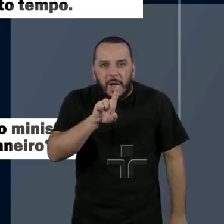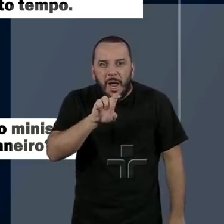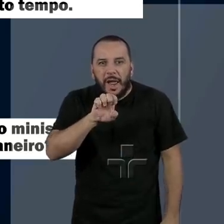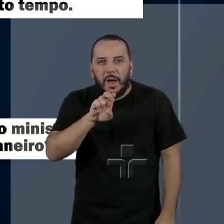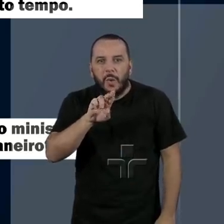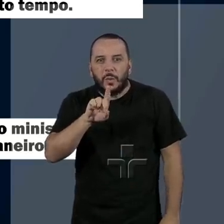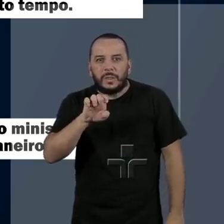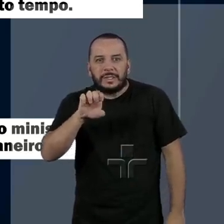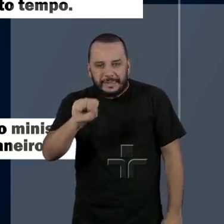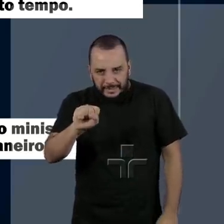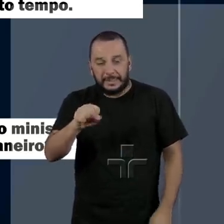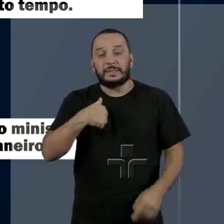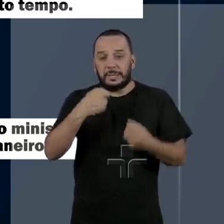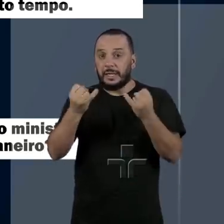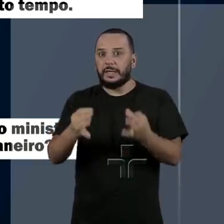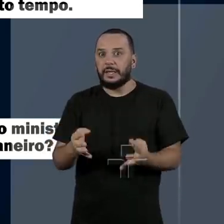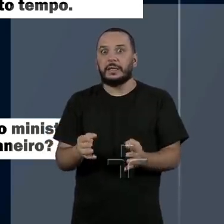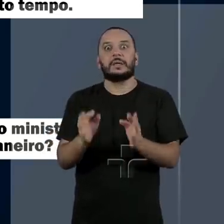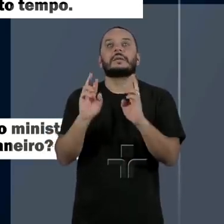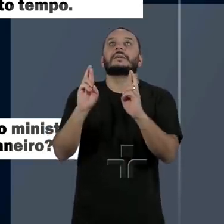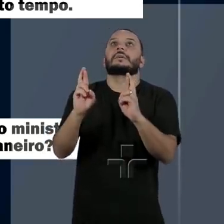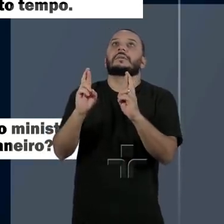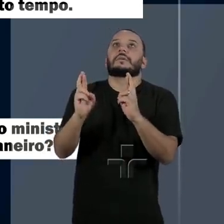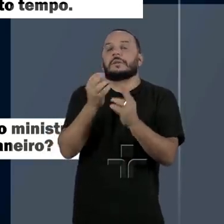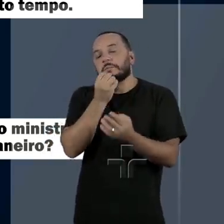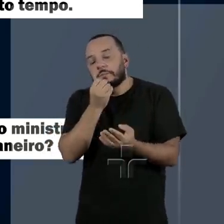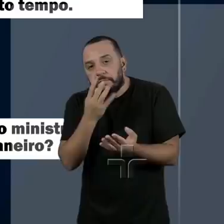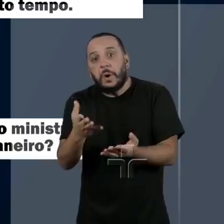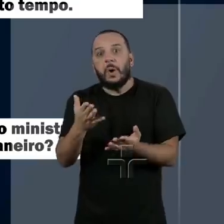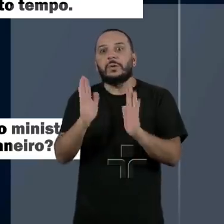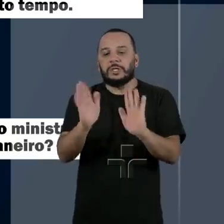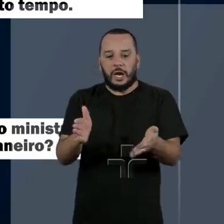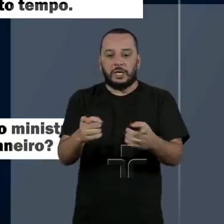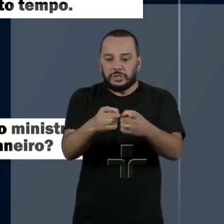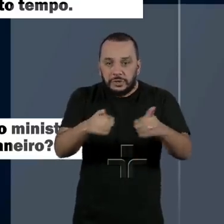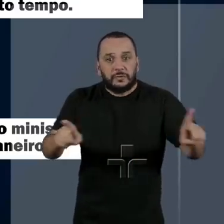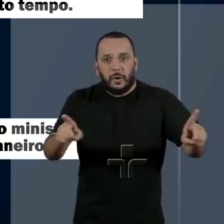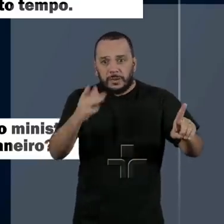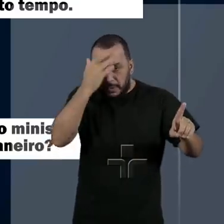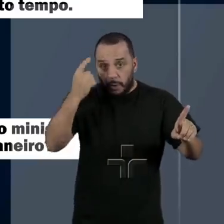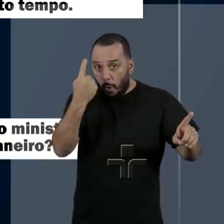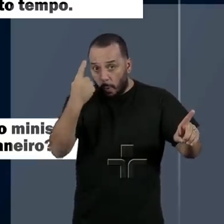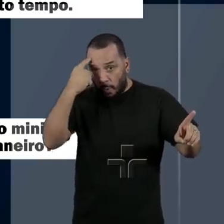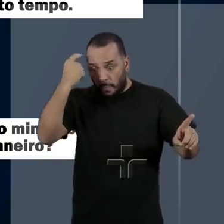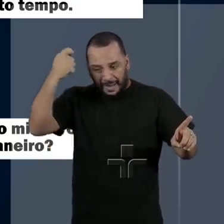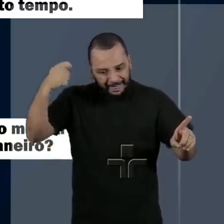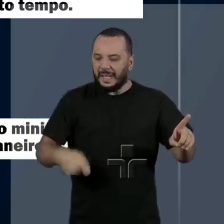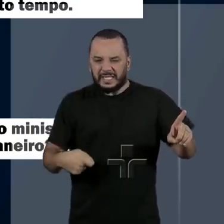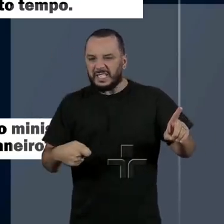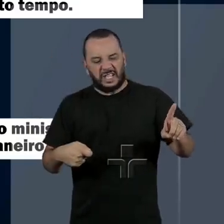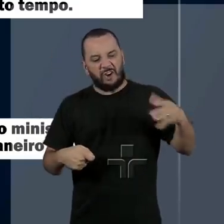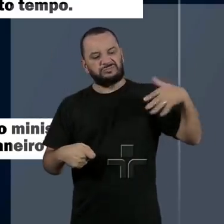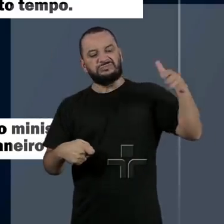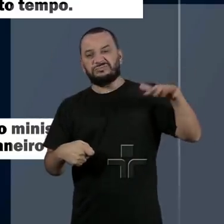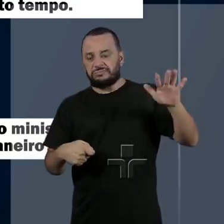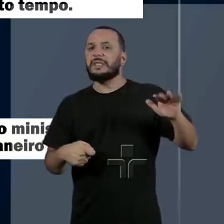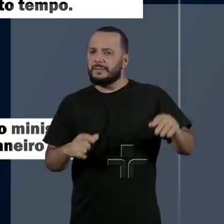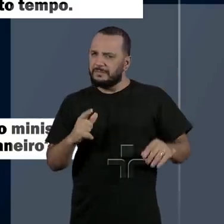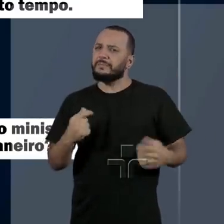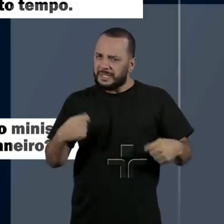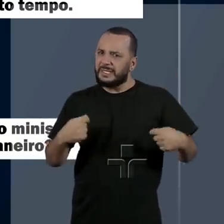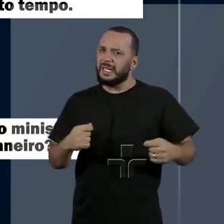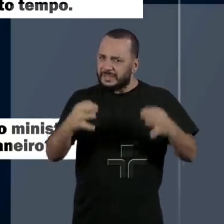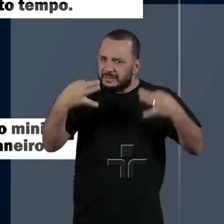diz: até que enfim fizeram alguma coisa útil, divórcio unilateral já deveria existir há muito tempo. E José Coura